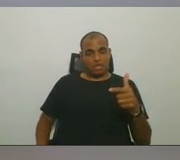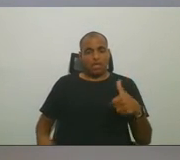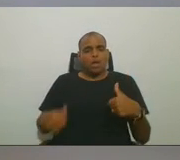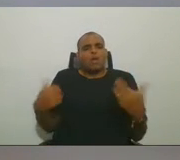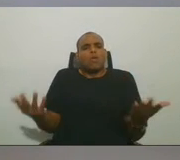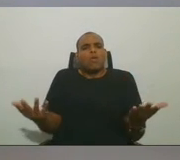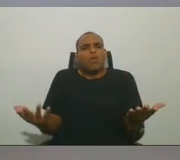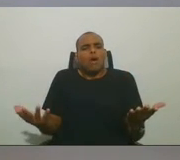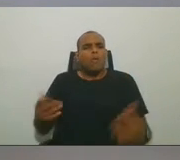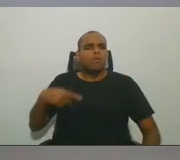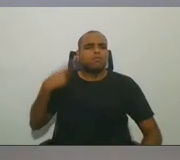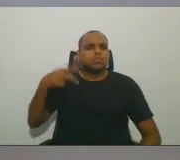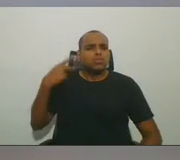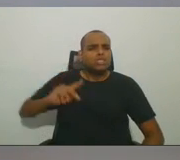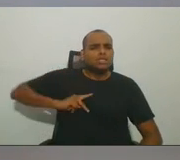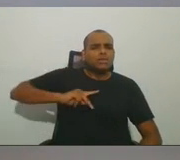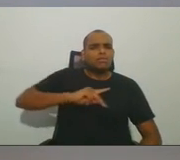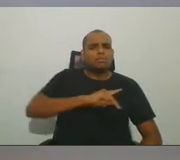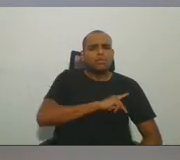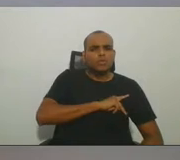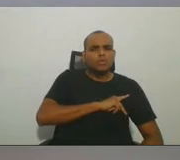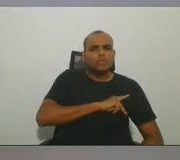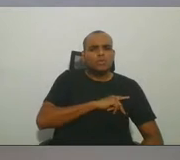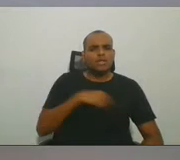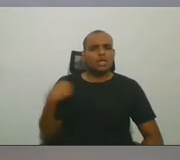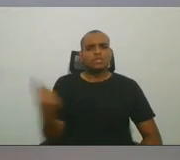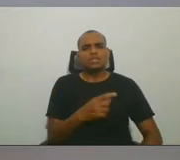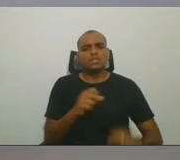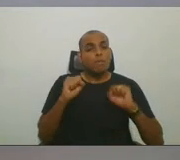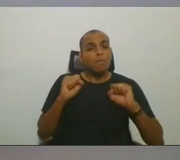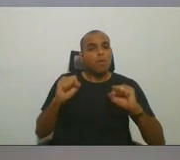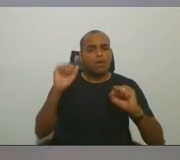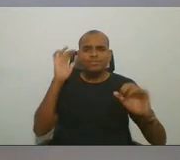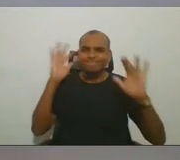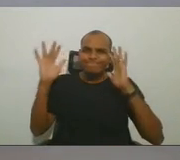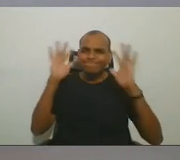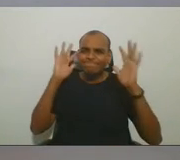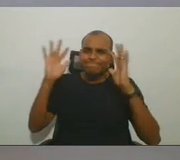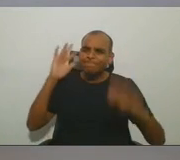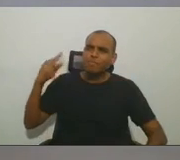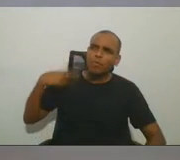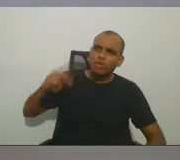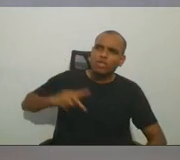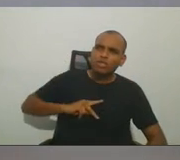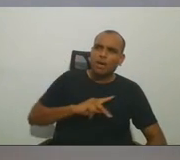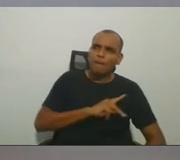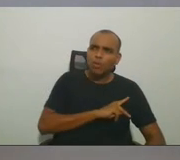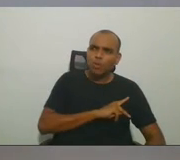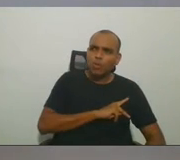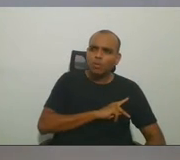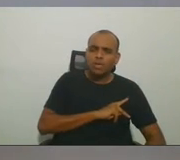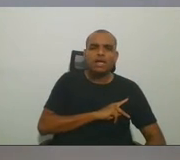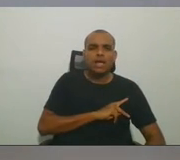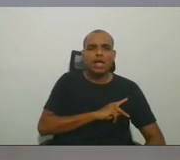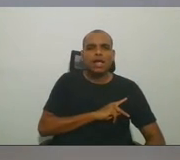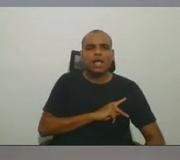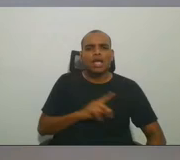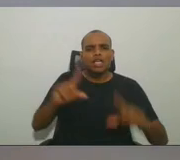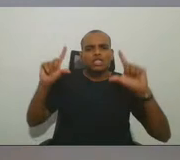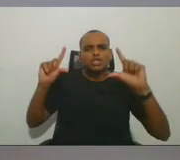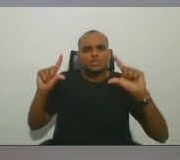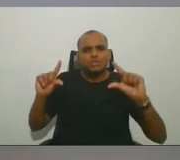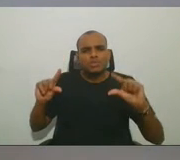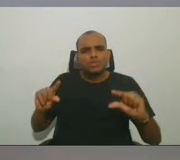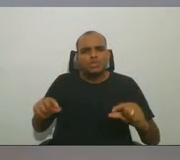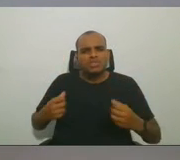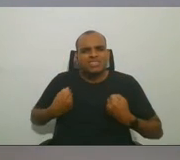que tipos de políticas públicas, por exemplo, nós poderíamos pensar para aliviar, né, esse fardo das